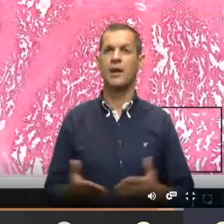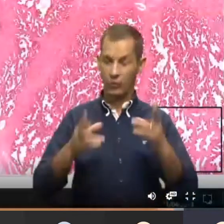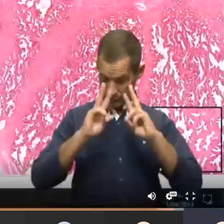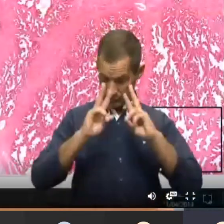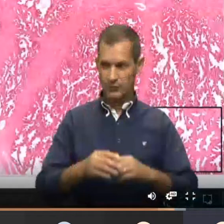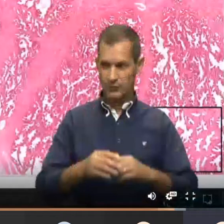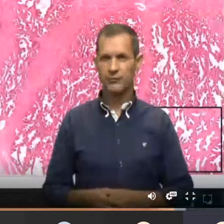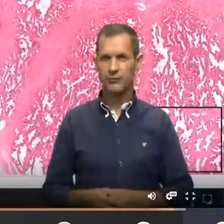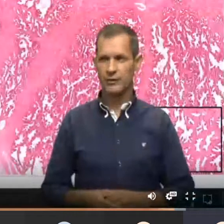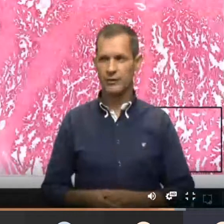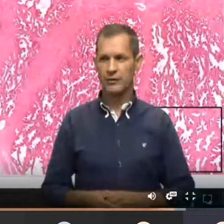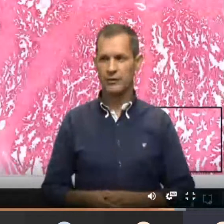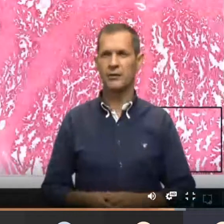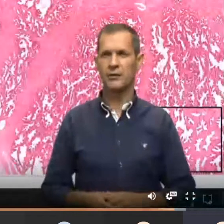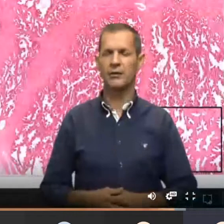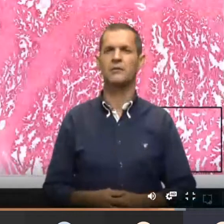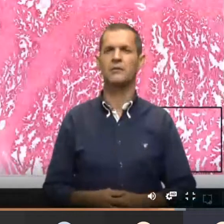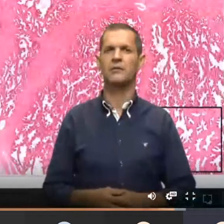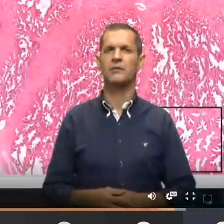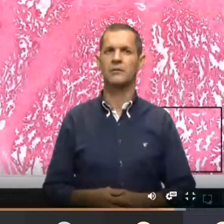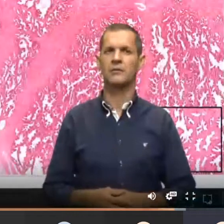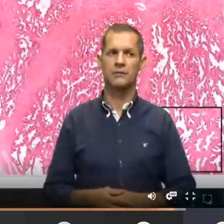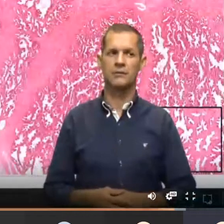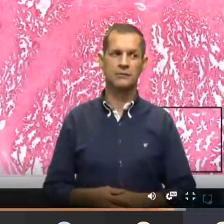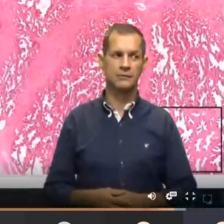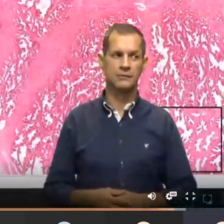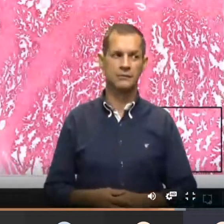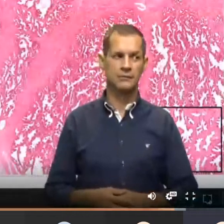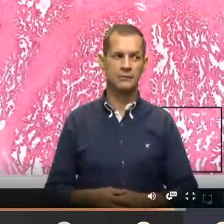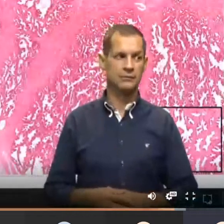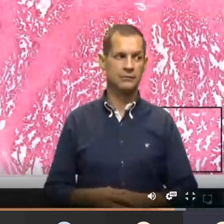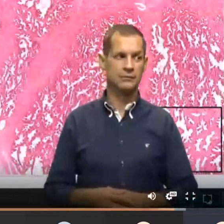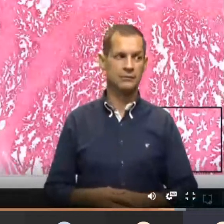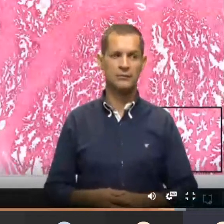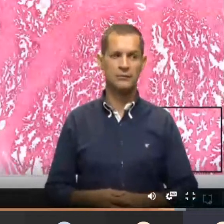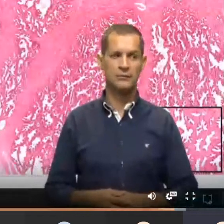Então vamos lá, File Open Image, lâmina de rim,